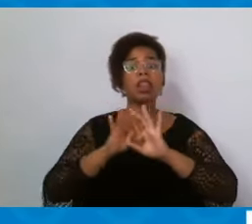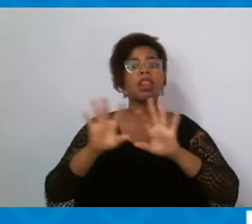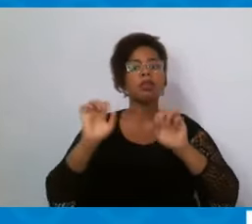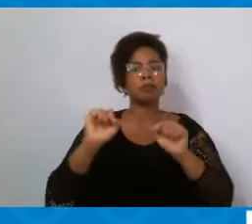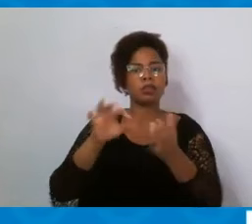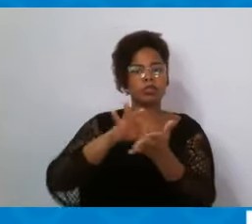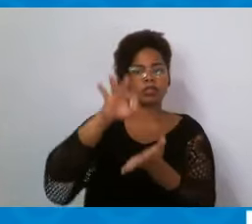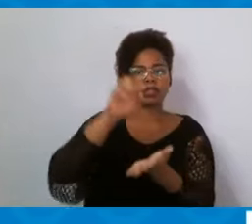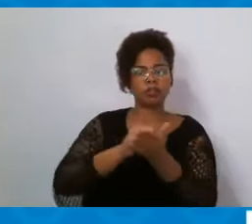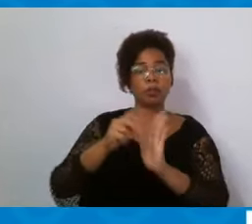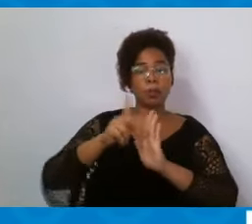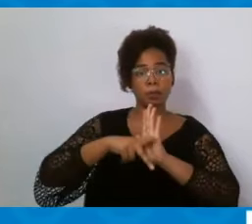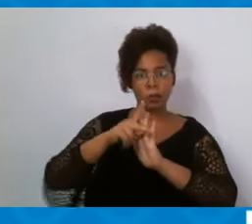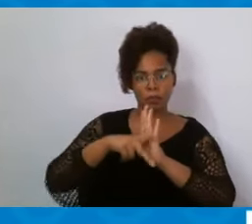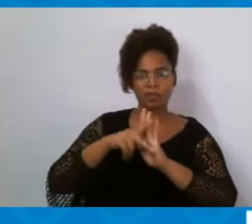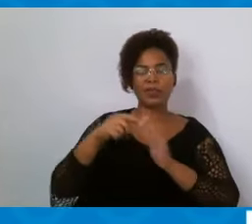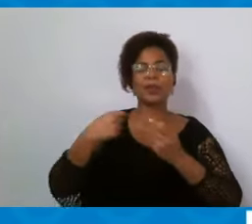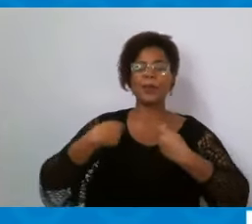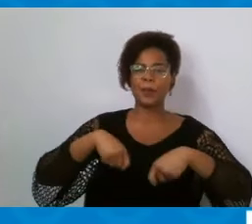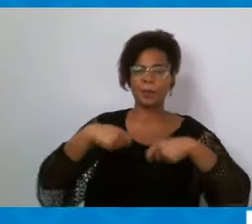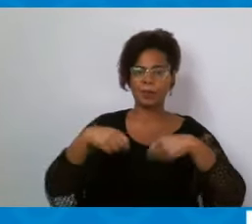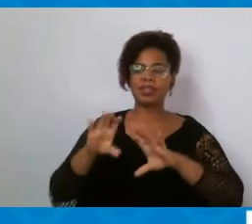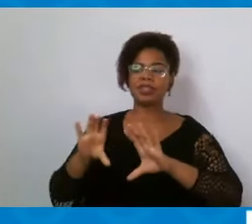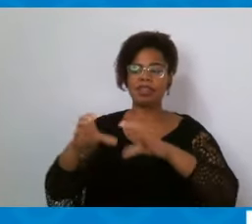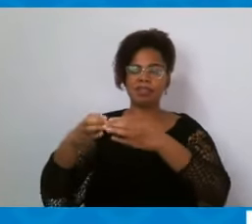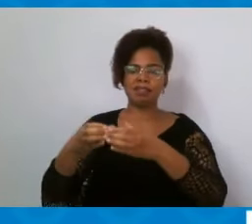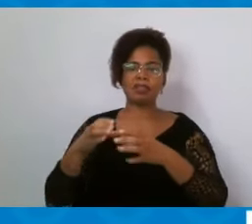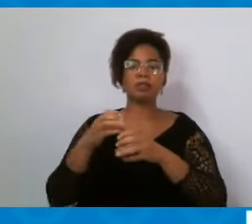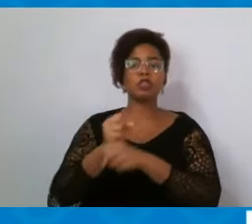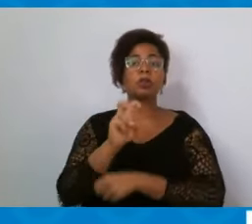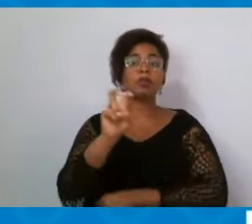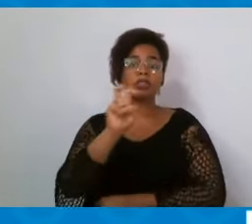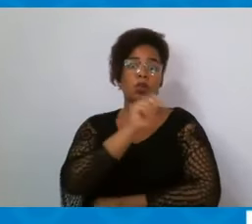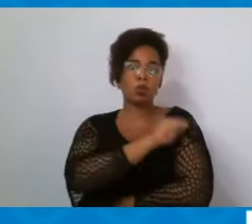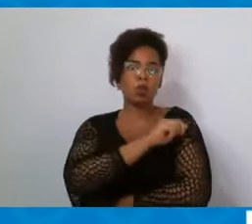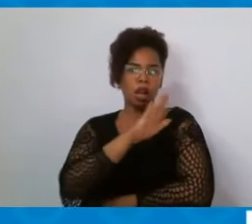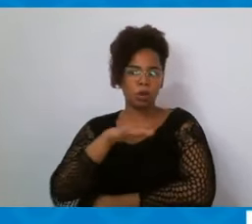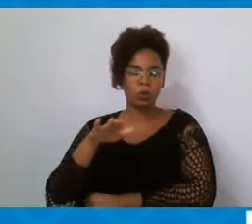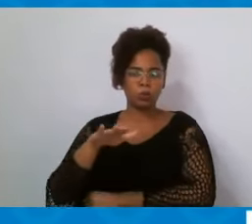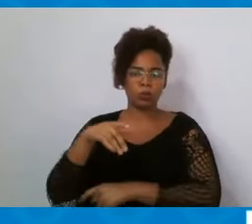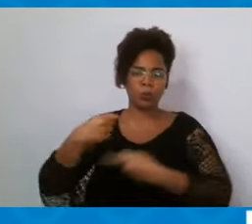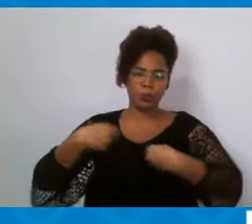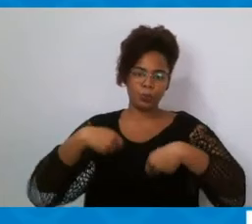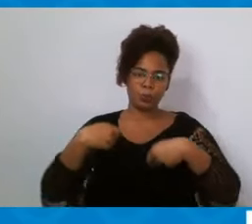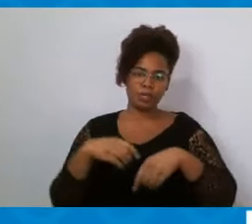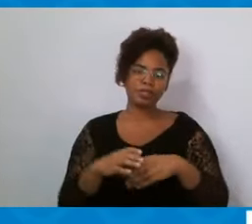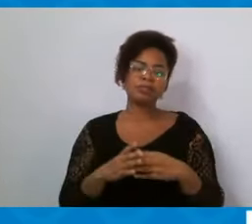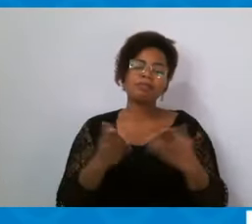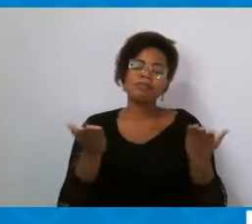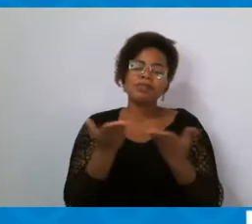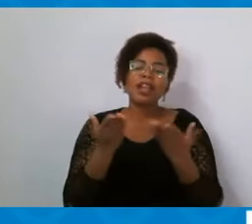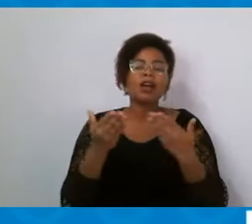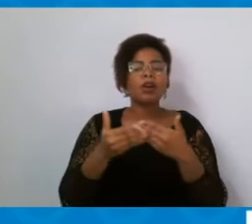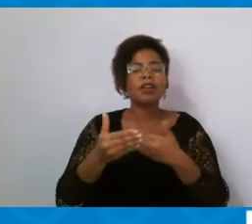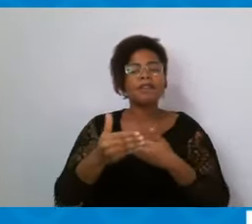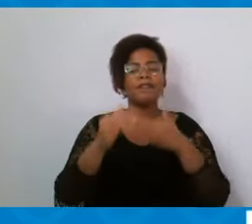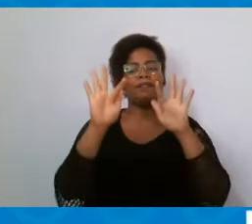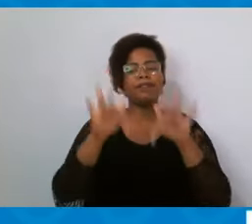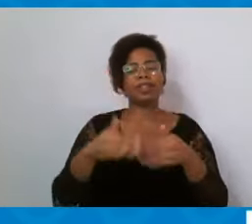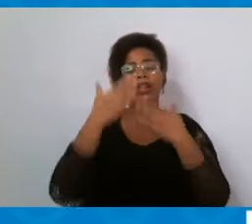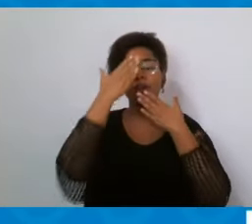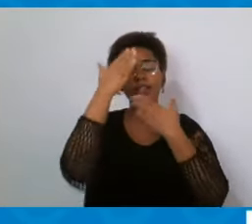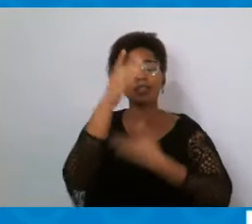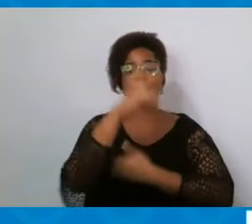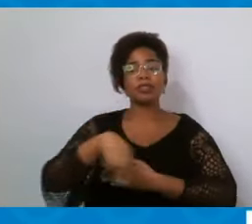estudantes. Bom, estamos chegando ao final. Eu gostaria de agradecer imensamente a participação de todos e reafirmar